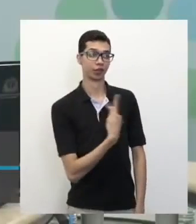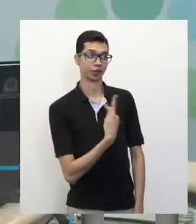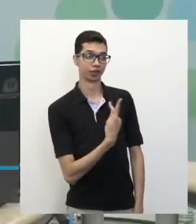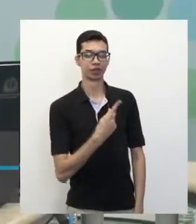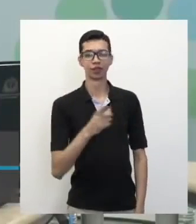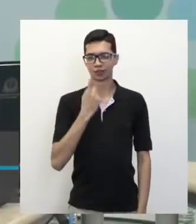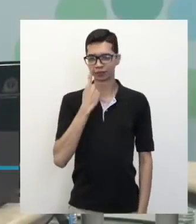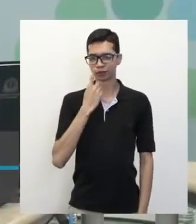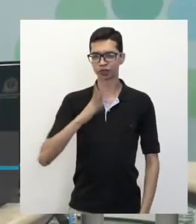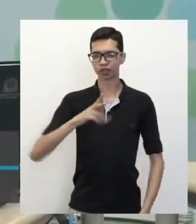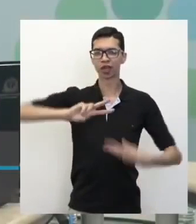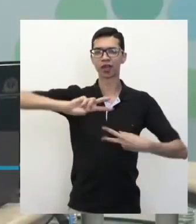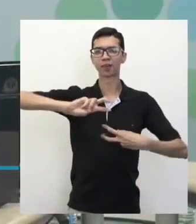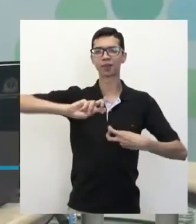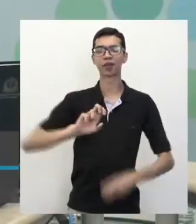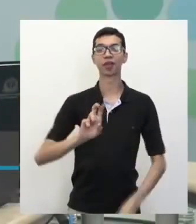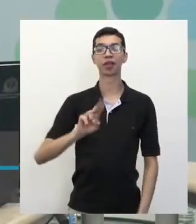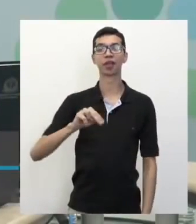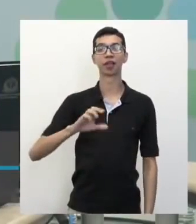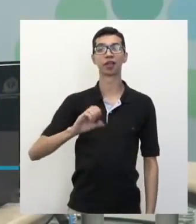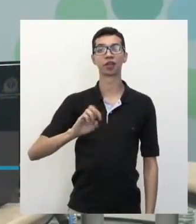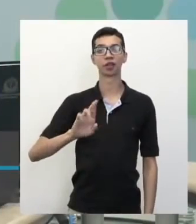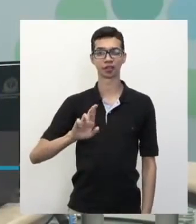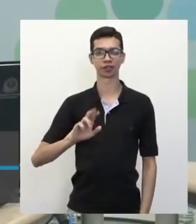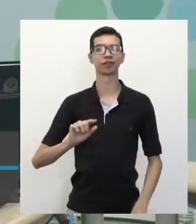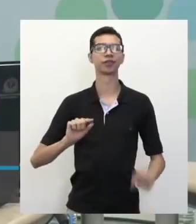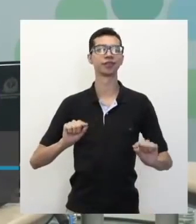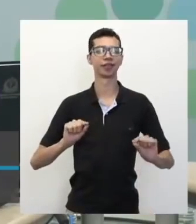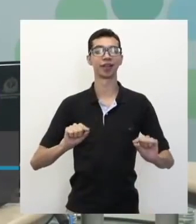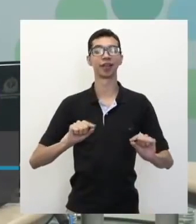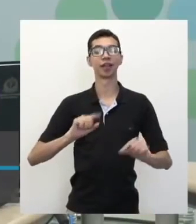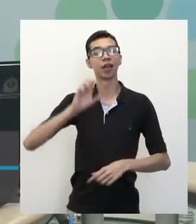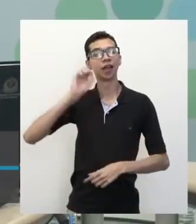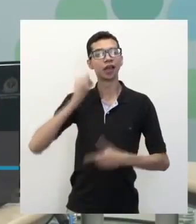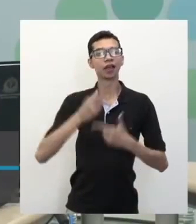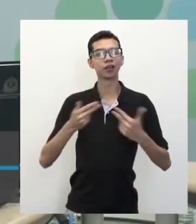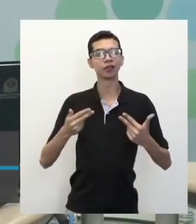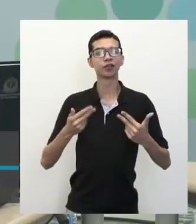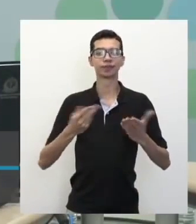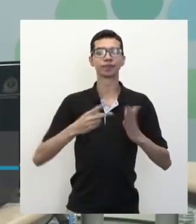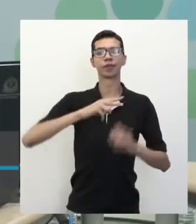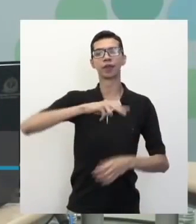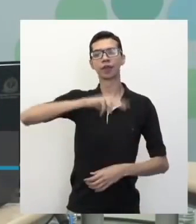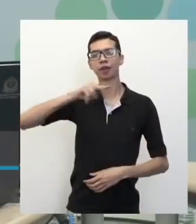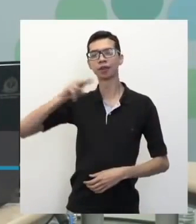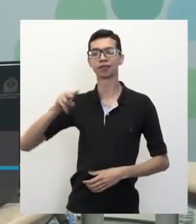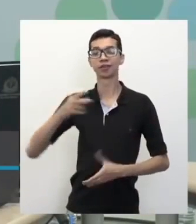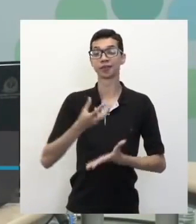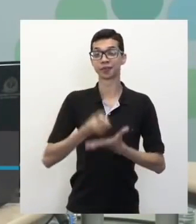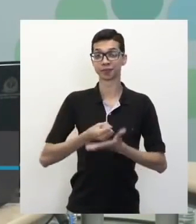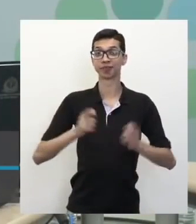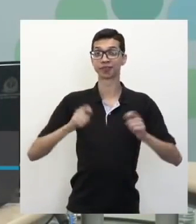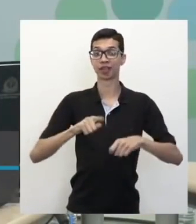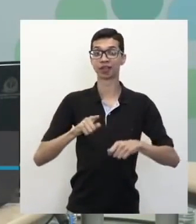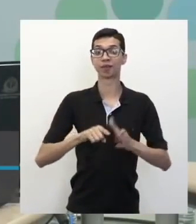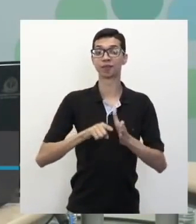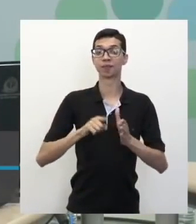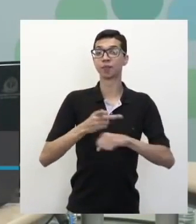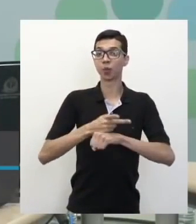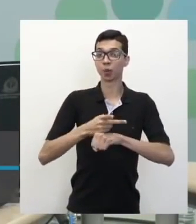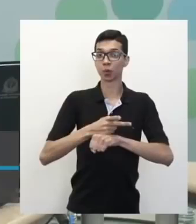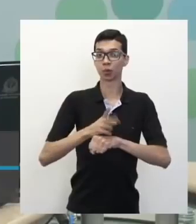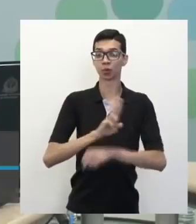É um aplicativo que é uma rede social de áudios. E aí a gente registra as nossas leituras lá. Procura no Anchor, baixa esse aplicativo,